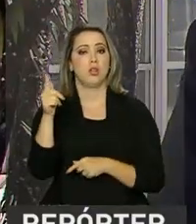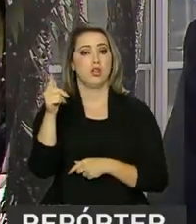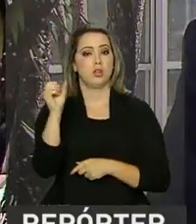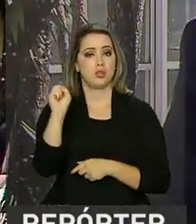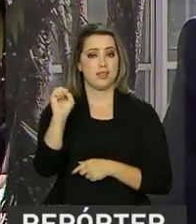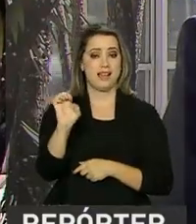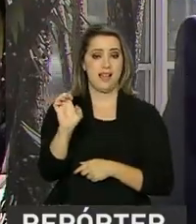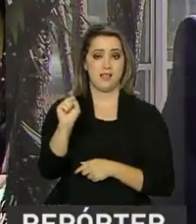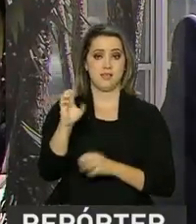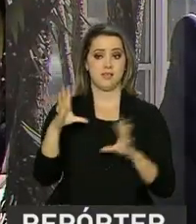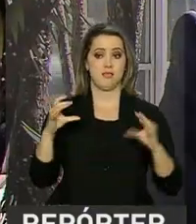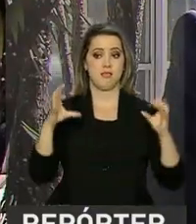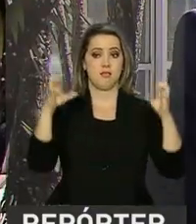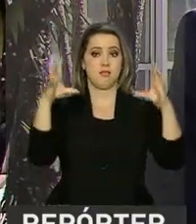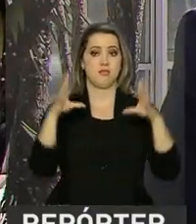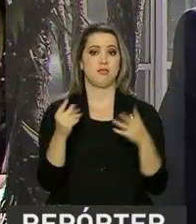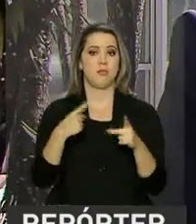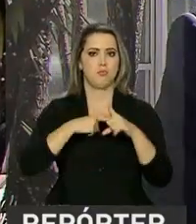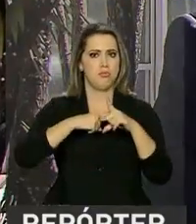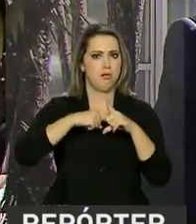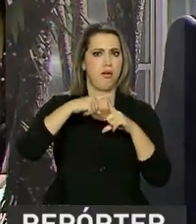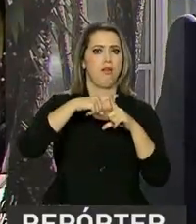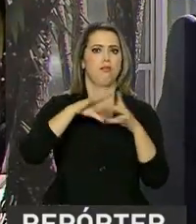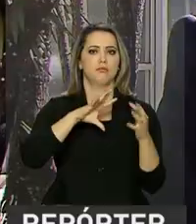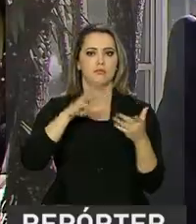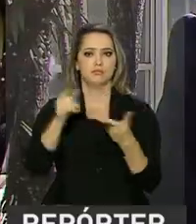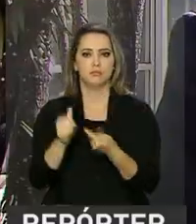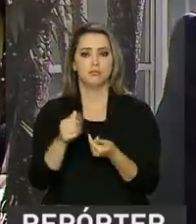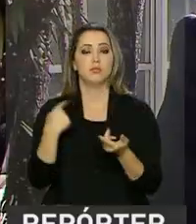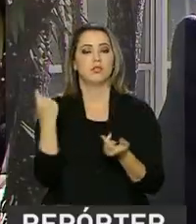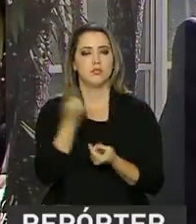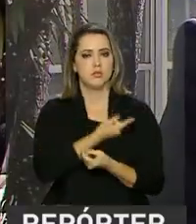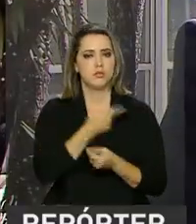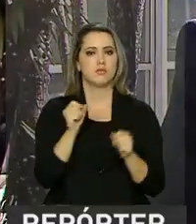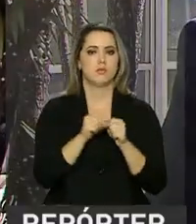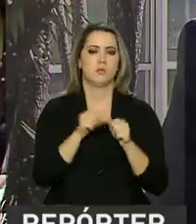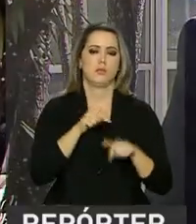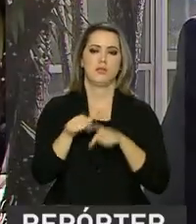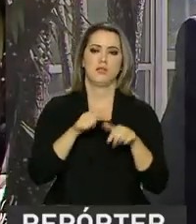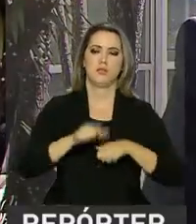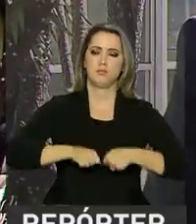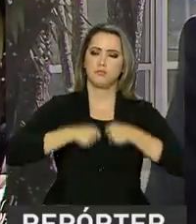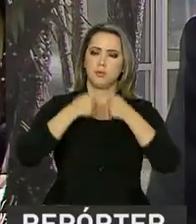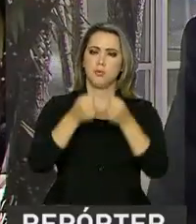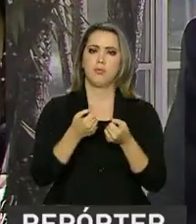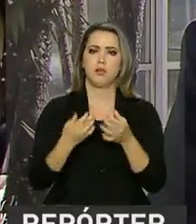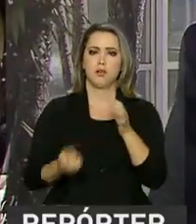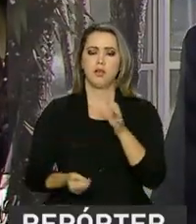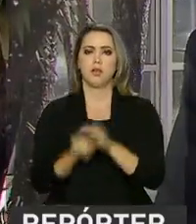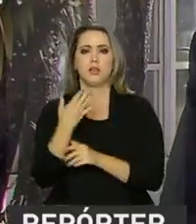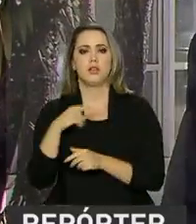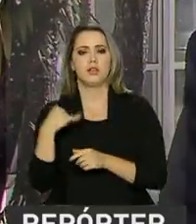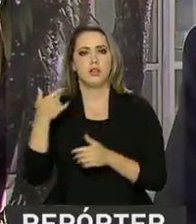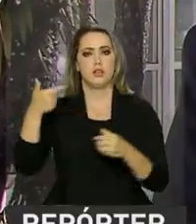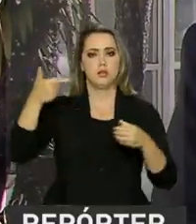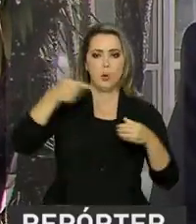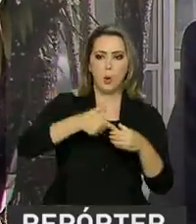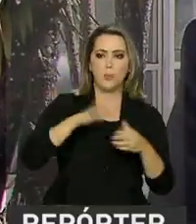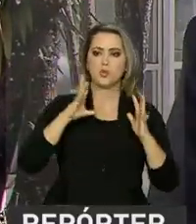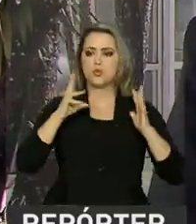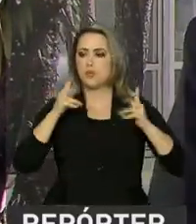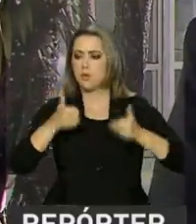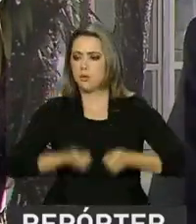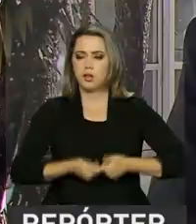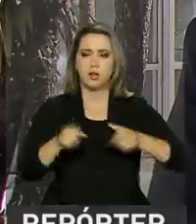estufa do aquecimento global nós vamos fazer a nossa parte seja na geração do nosso combustível cada vez mais limpo seja de poder